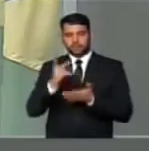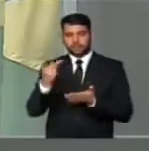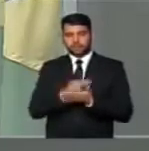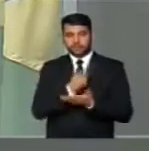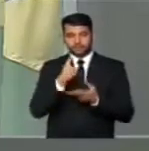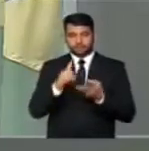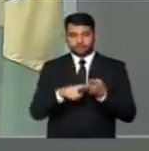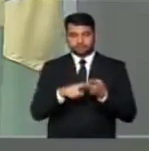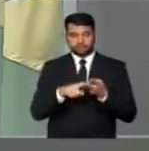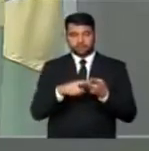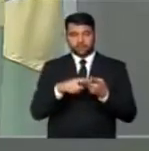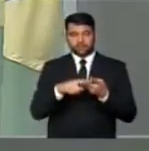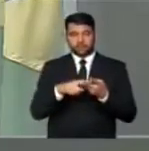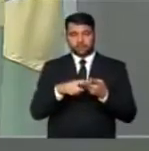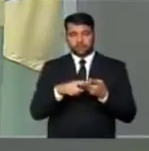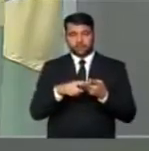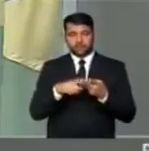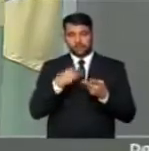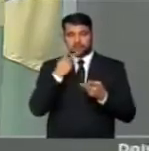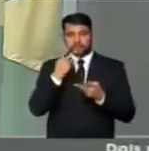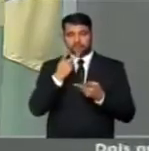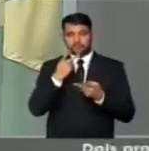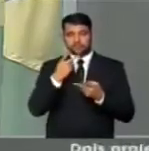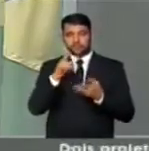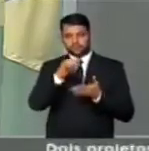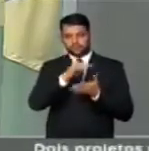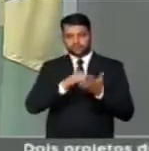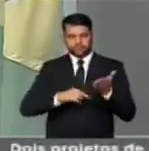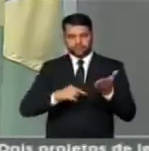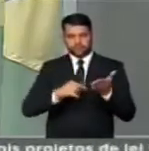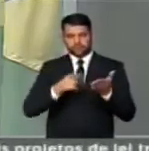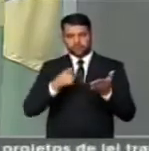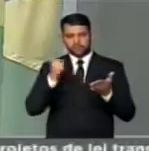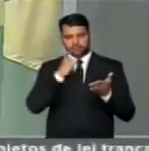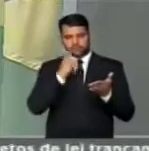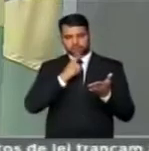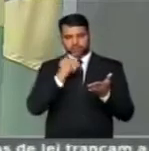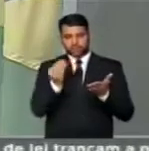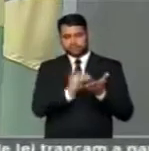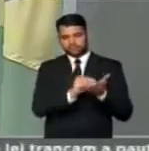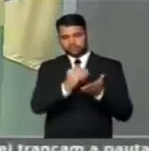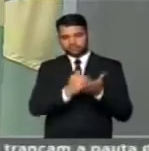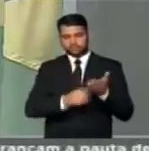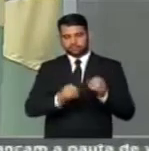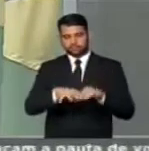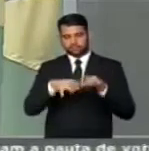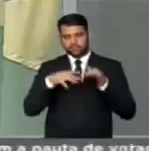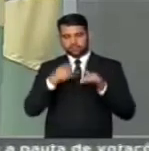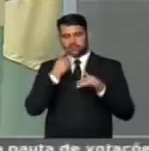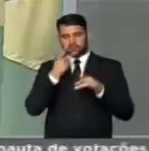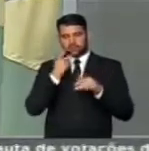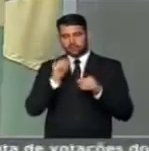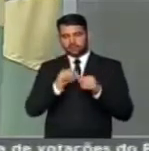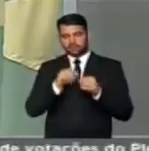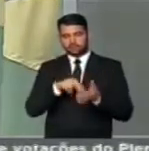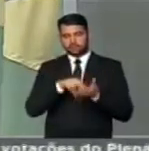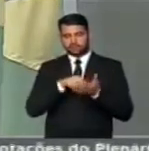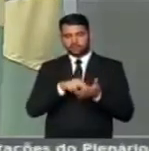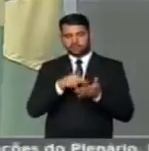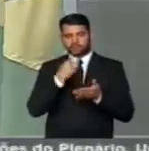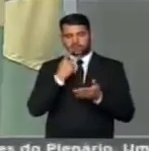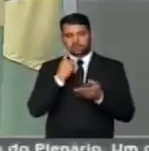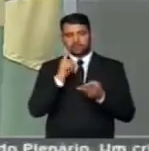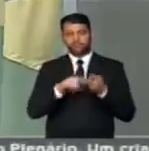aconteceu. É uma peça de ficção o documento apresentado por ela ontem aqui em plenário. E falar em estabilização,